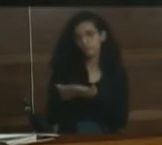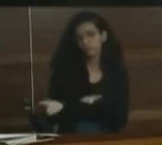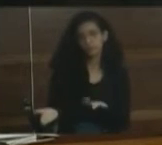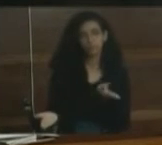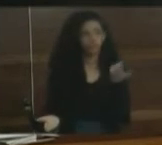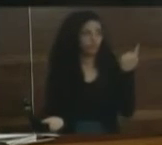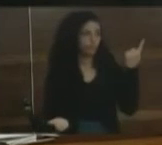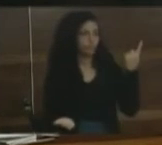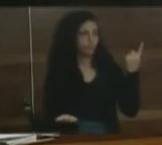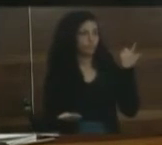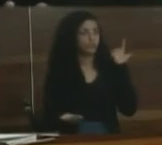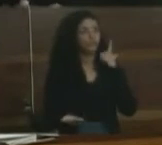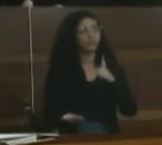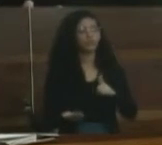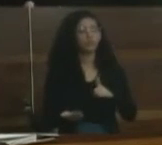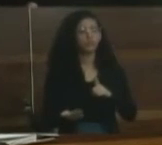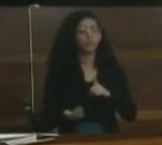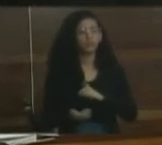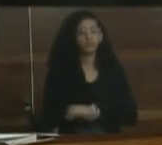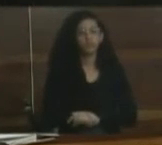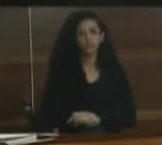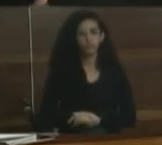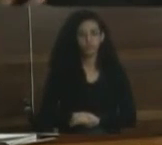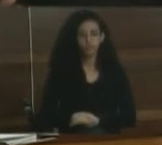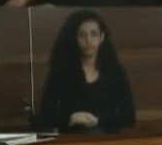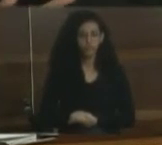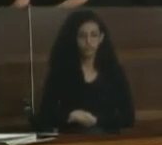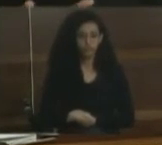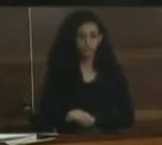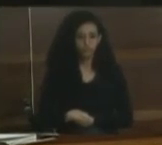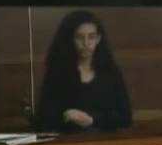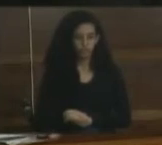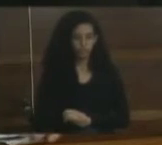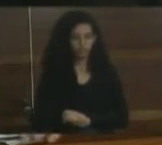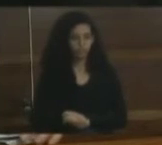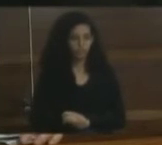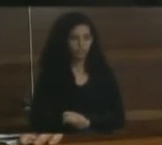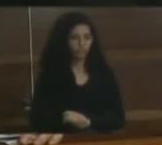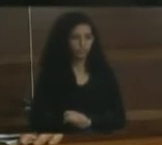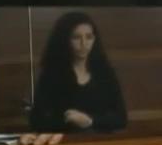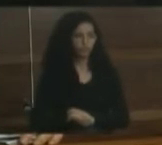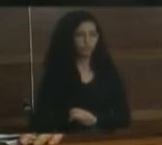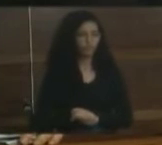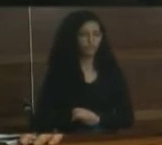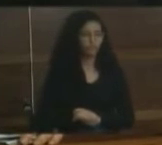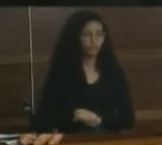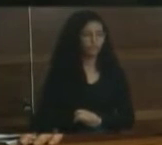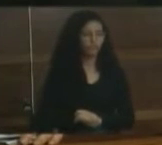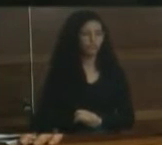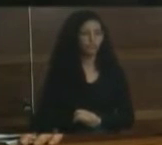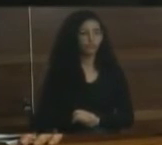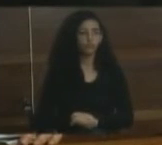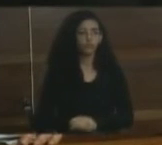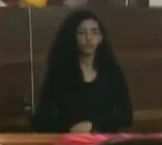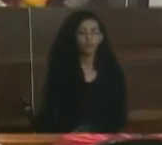perde a gente briga xinga e depois volta à normalidade dentro do que é pô ah tá bom